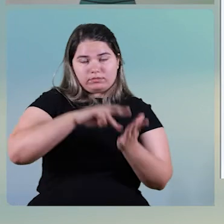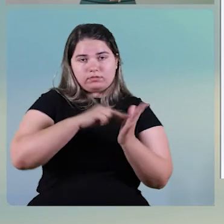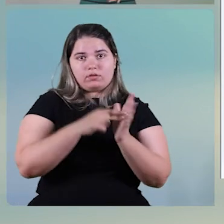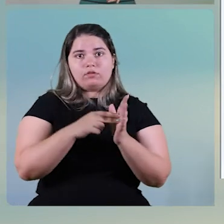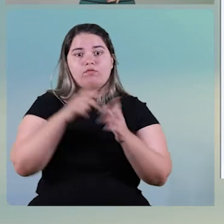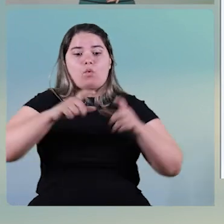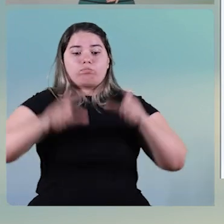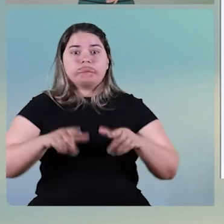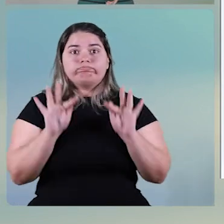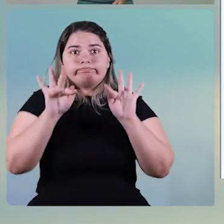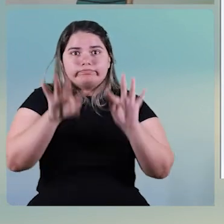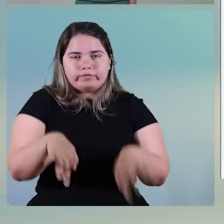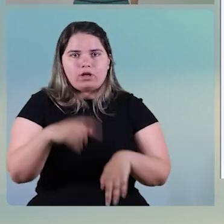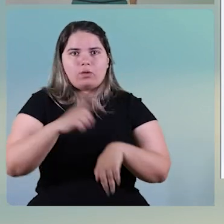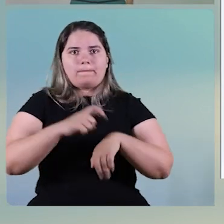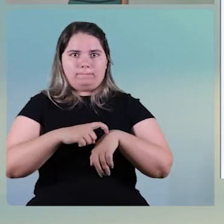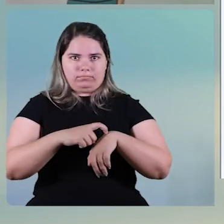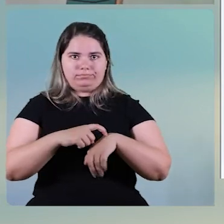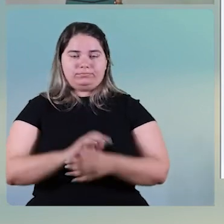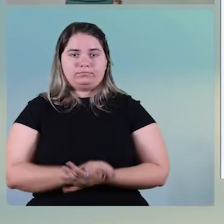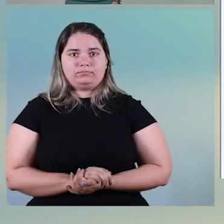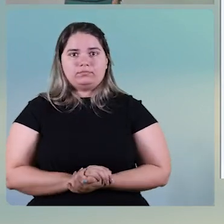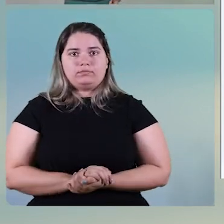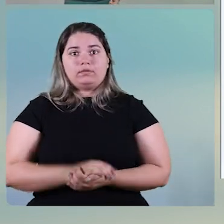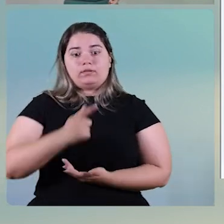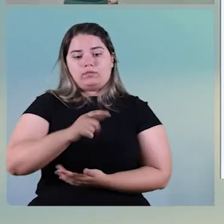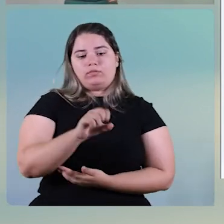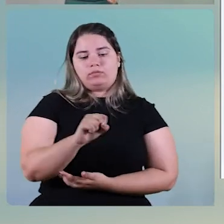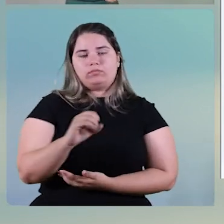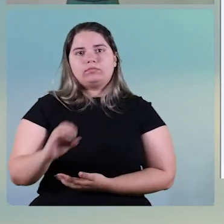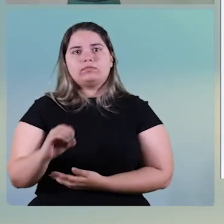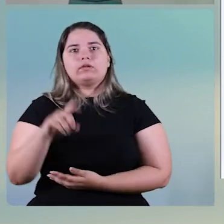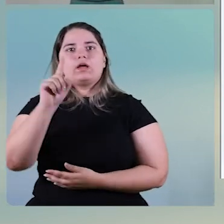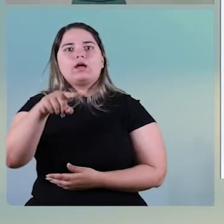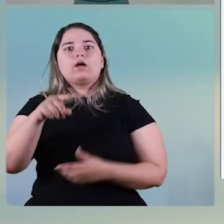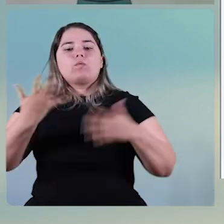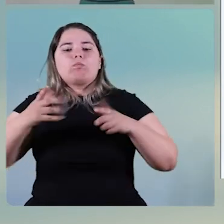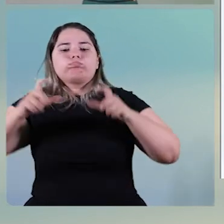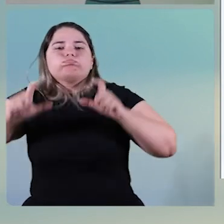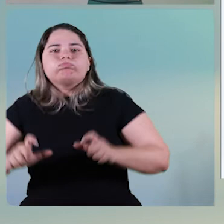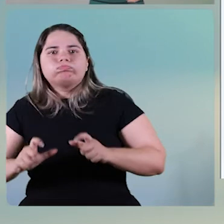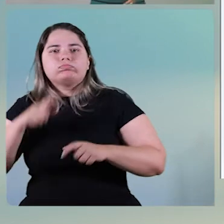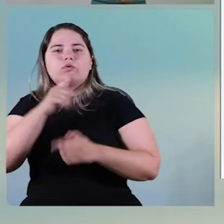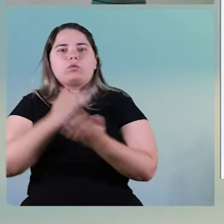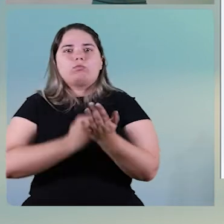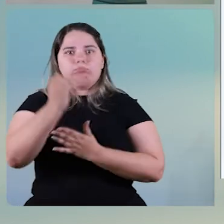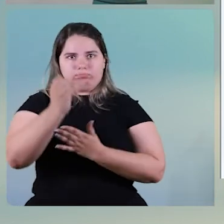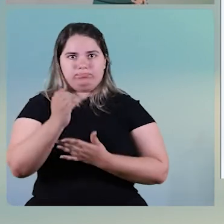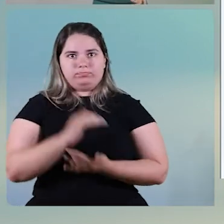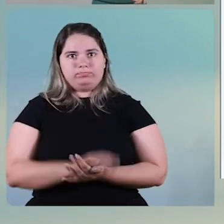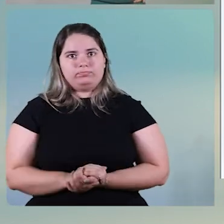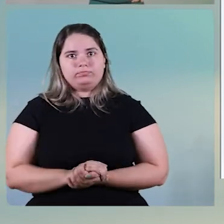no instante t. E o S0 é a posição do móvel no instante t igual a 0, que a gente chama de posição